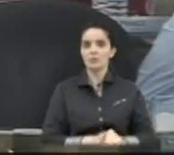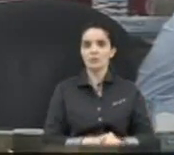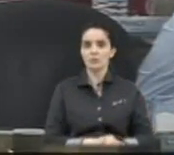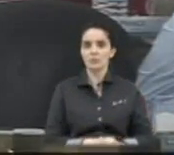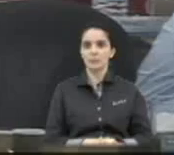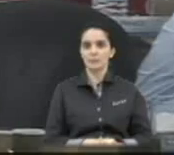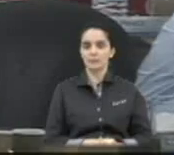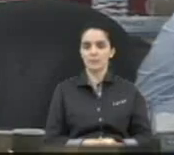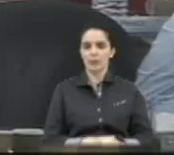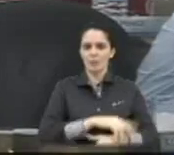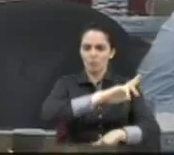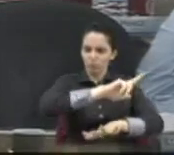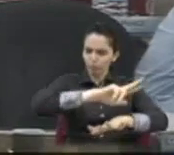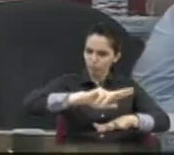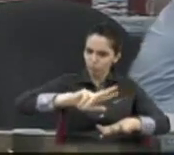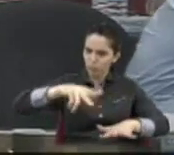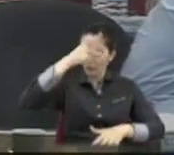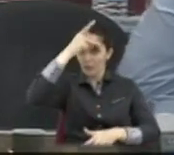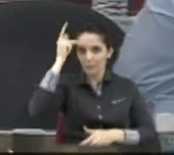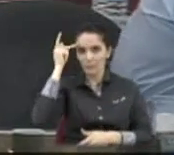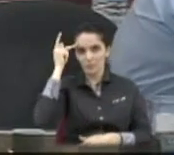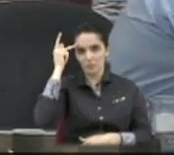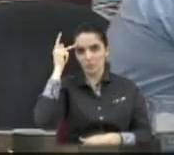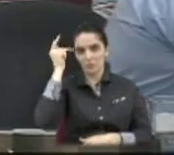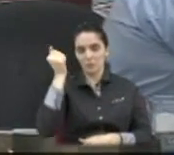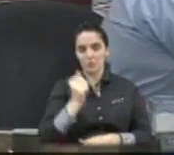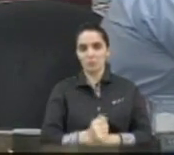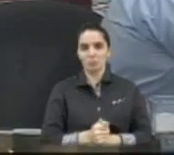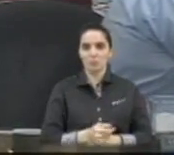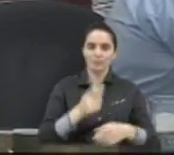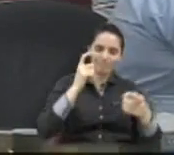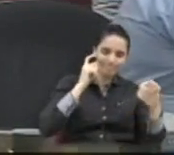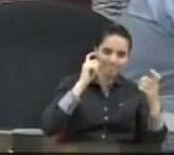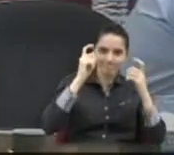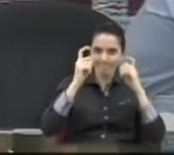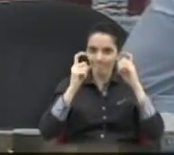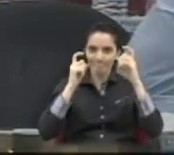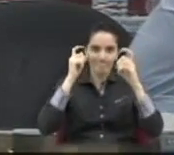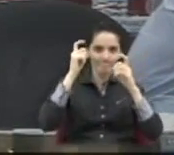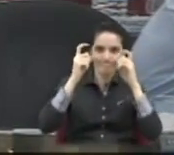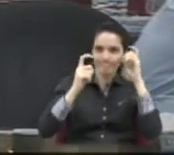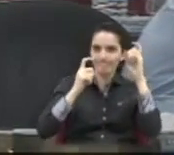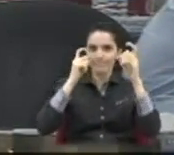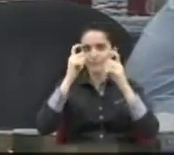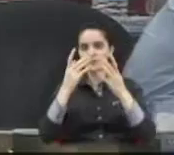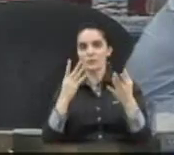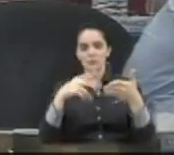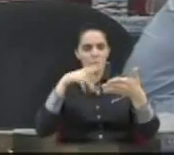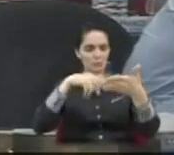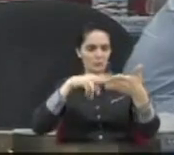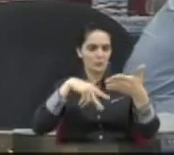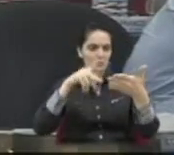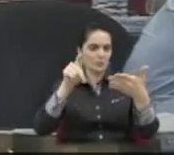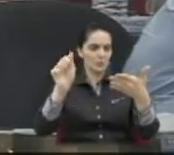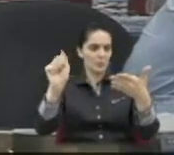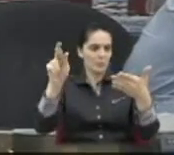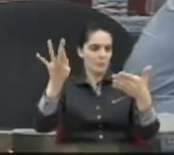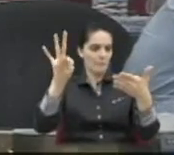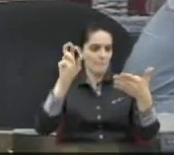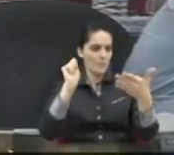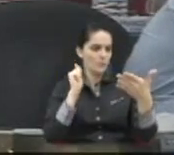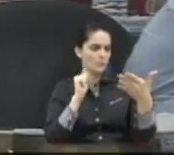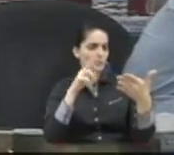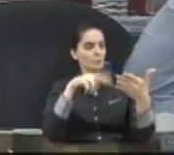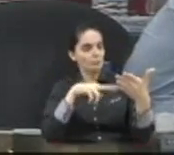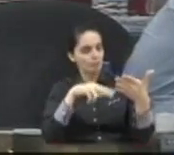que é tanta gente que a gente acaba não sabendo, é lido na pauta, é falado no plenário, mas